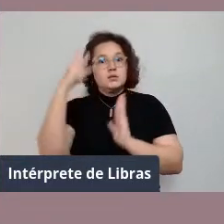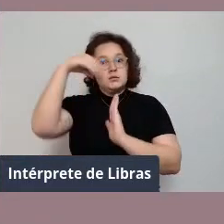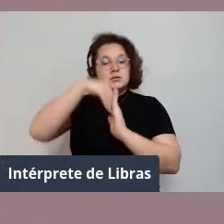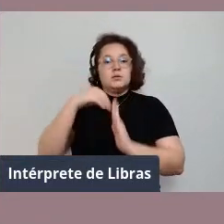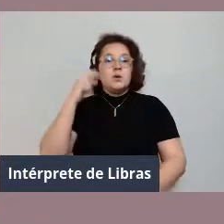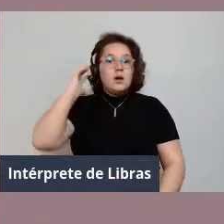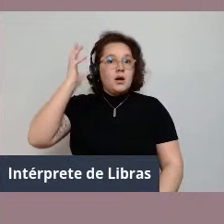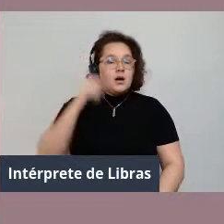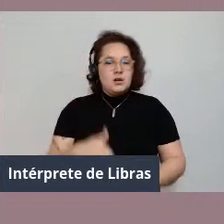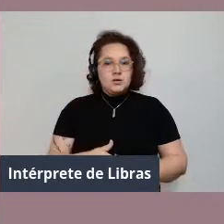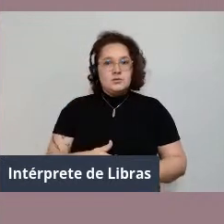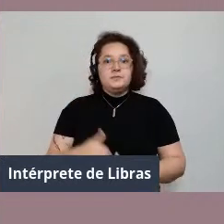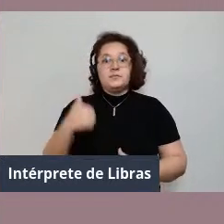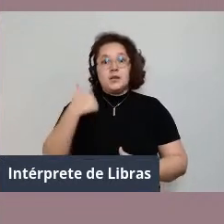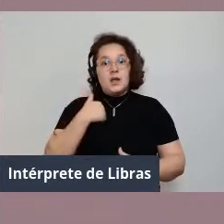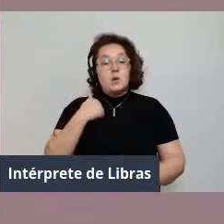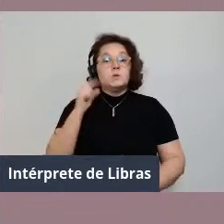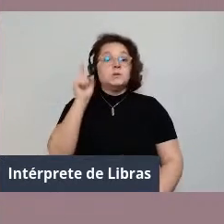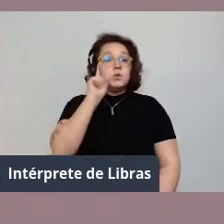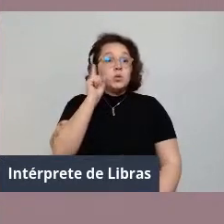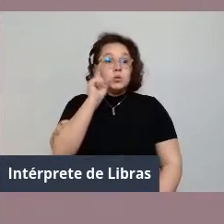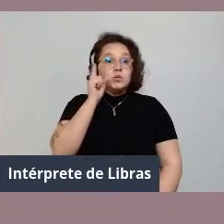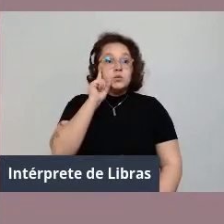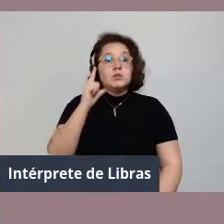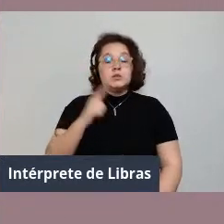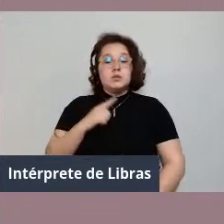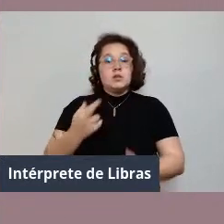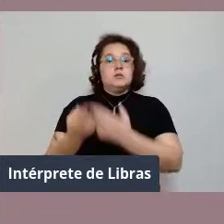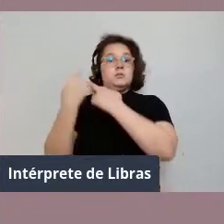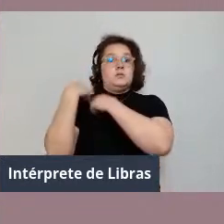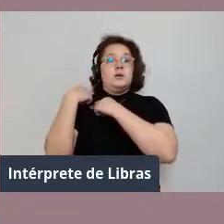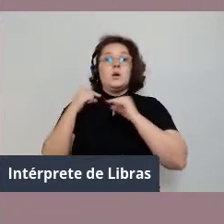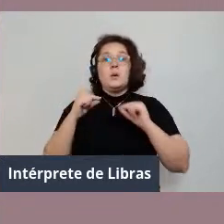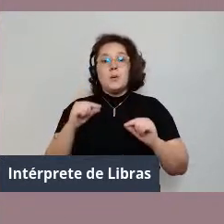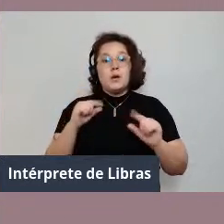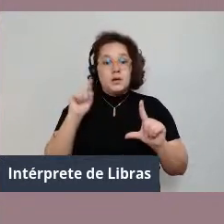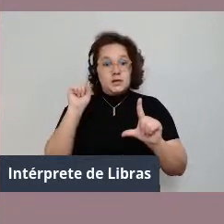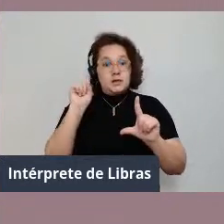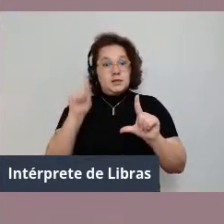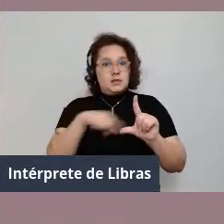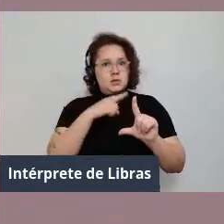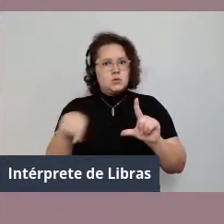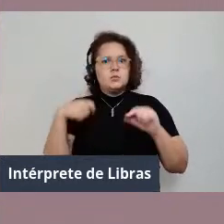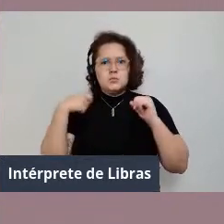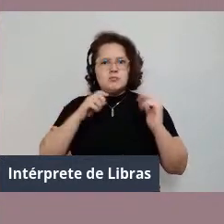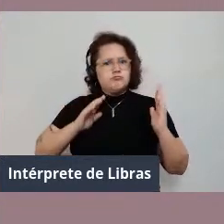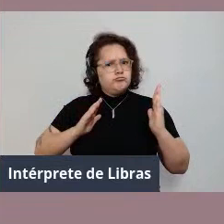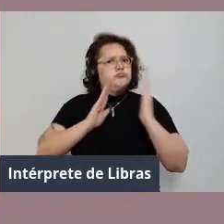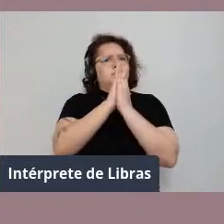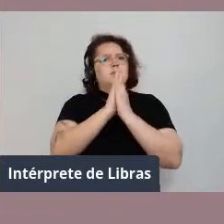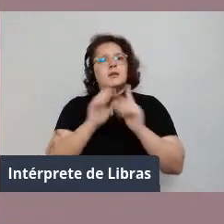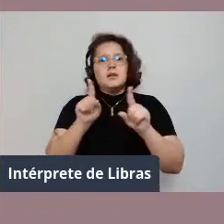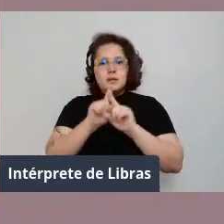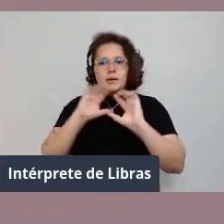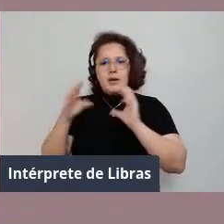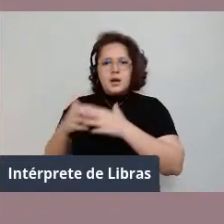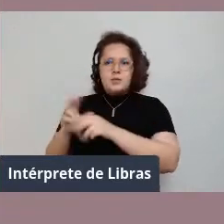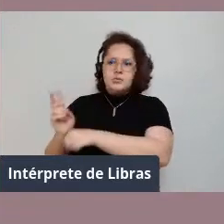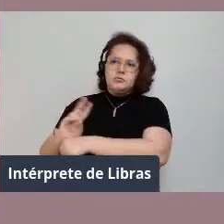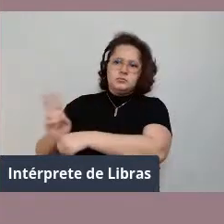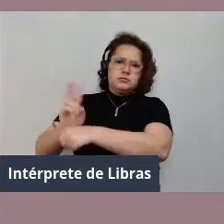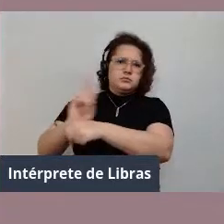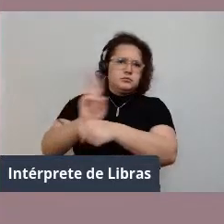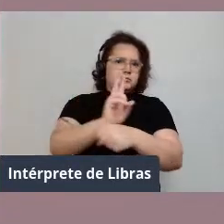delicada responsabilidade diária de enfrentamento da censura, além da supervisão do trabalho de toda a equipe de